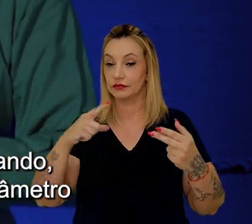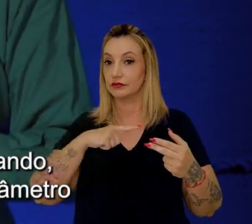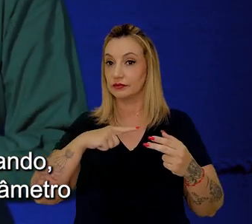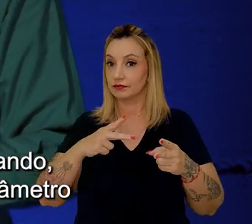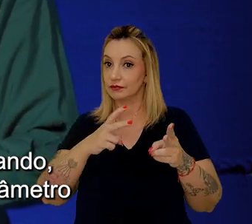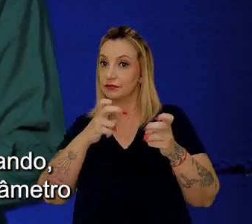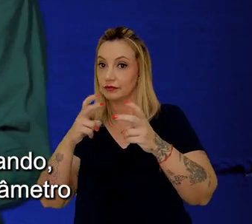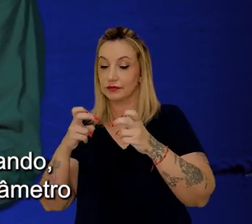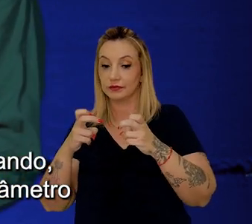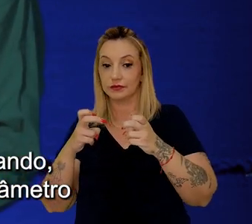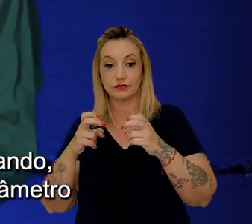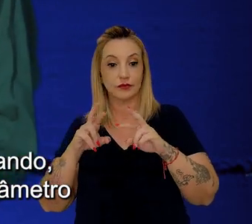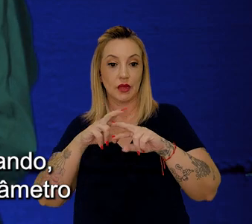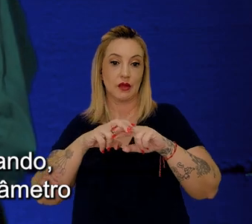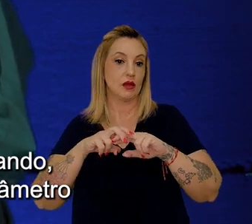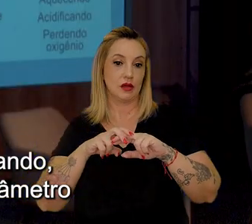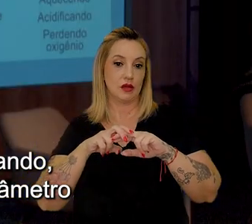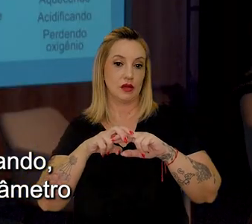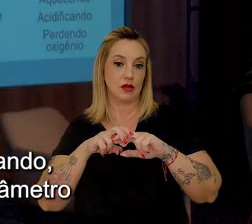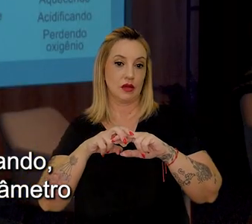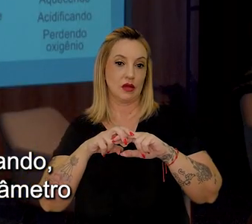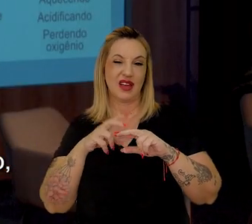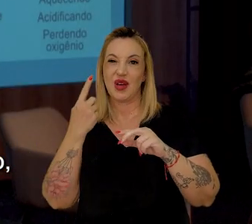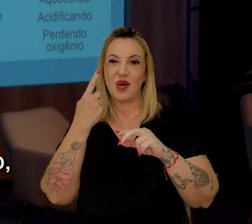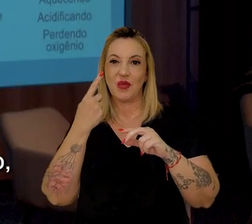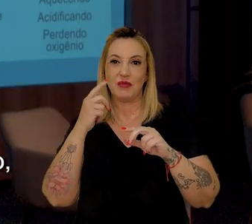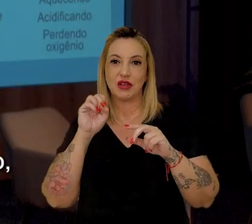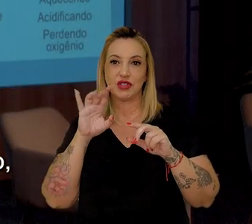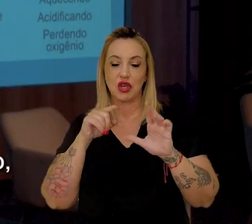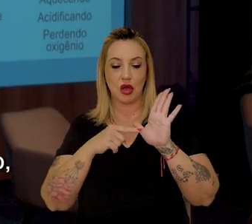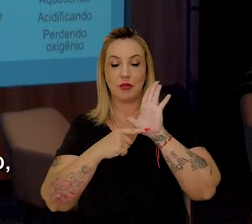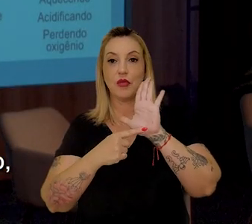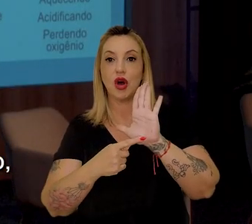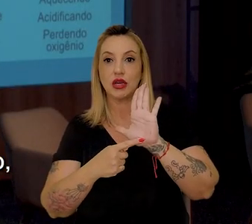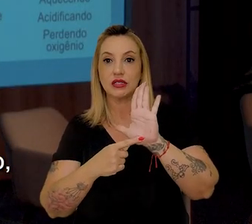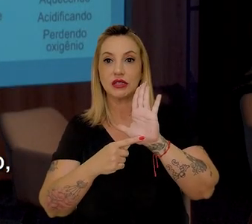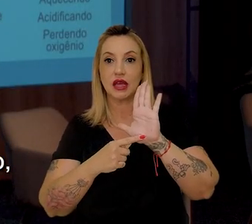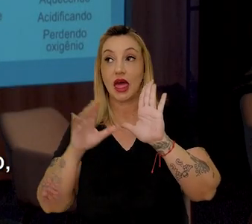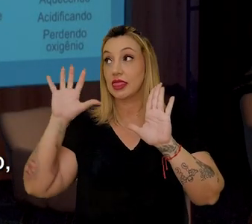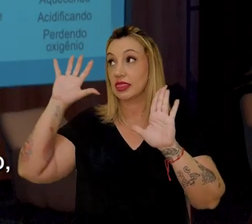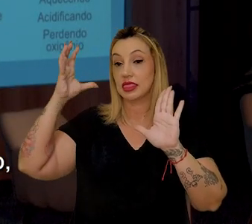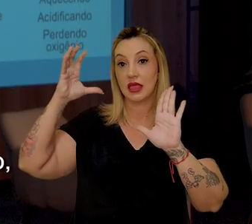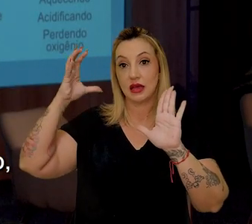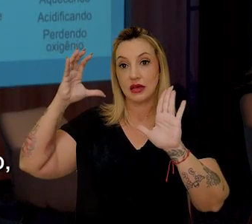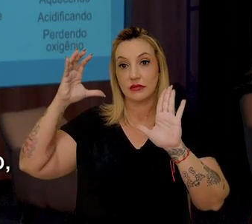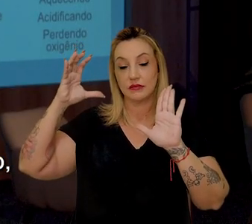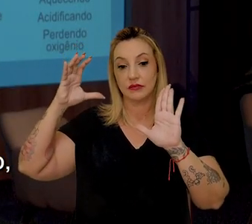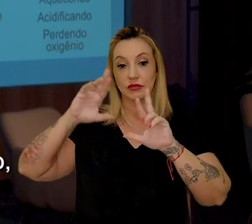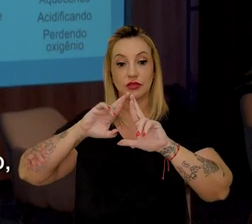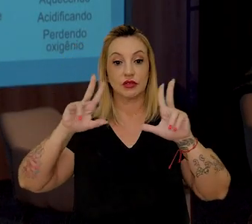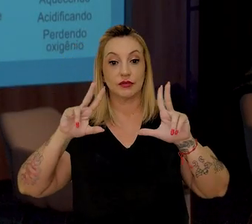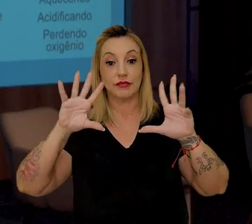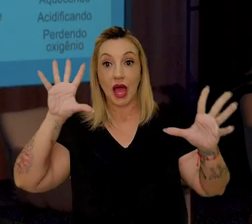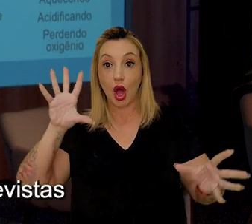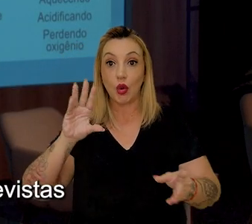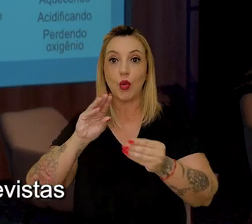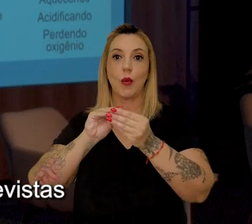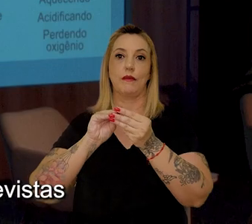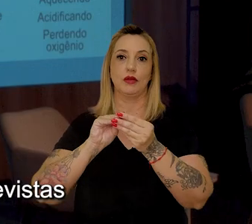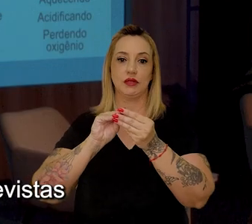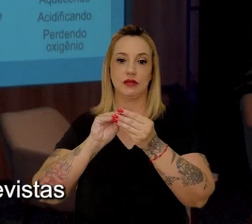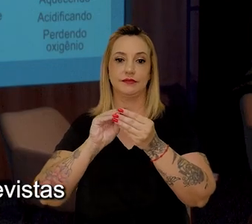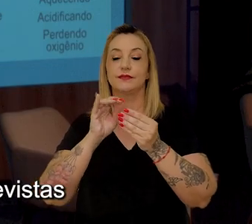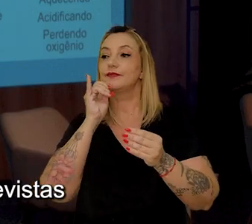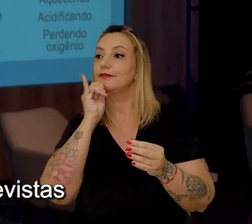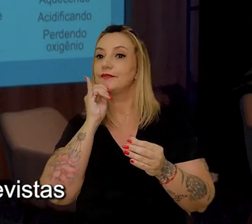observando não se devem simplesmente a um parâmetro né mete óg ou climático distinto mas ele é uma composição então por